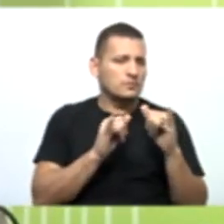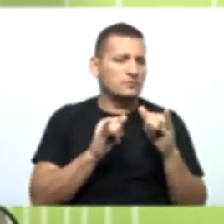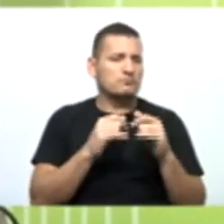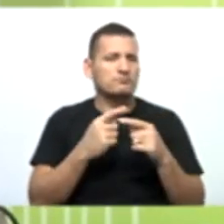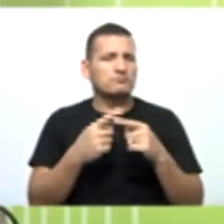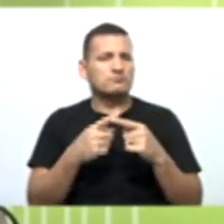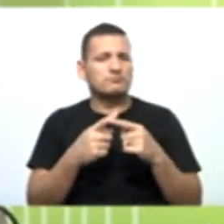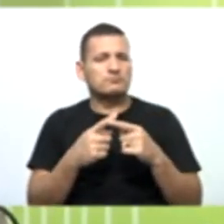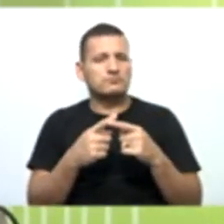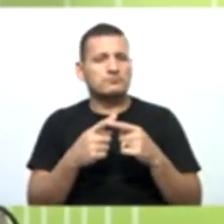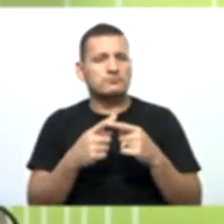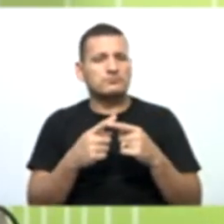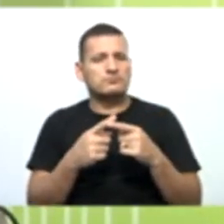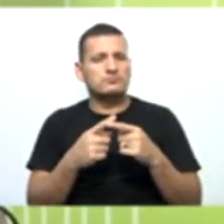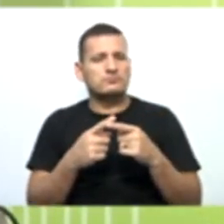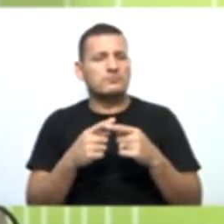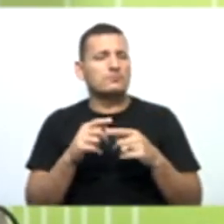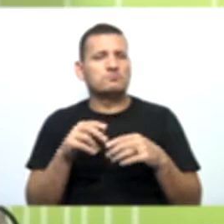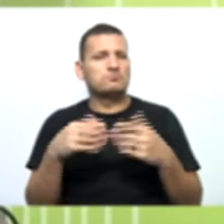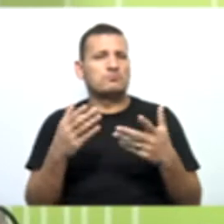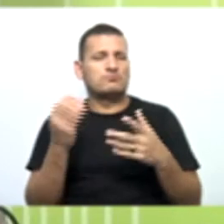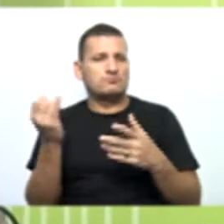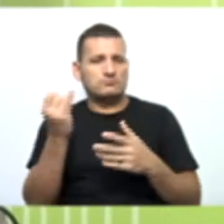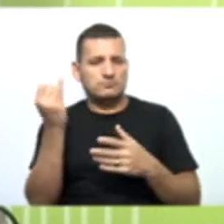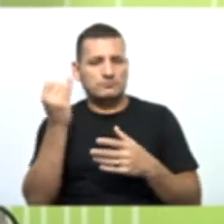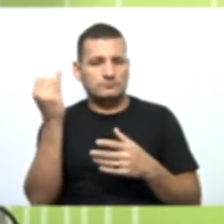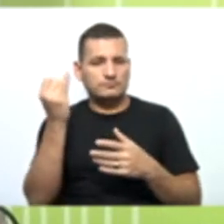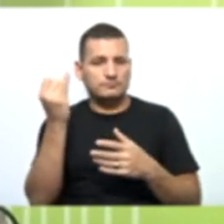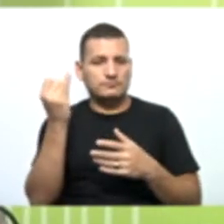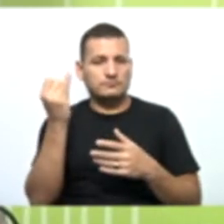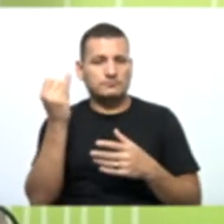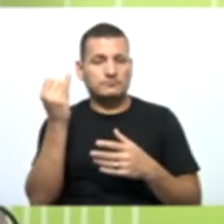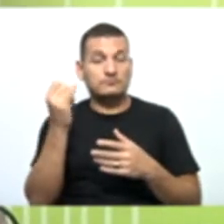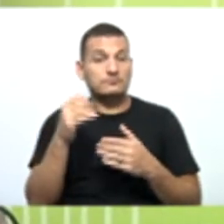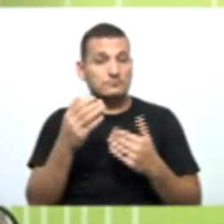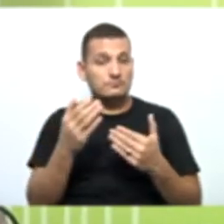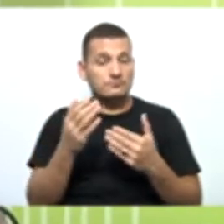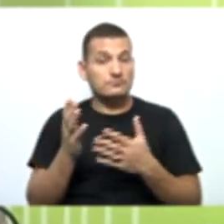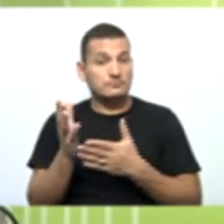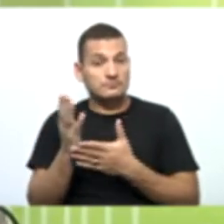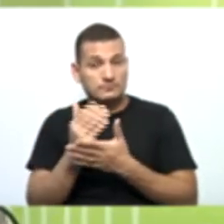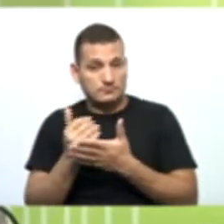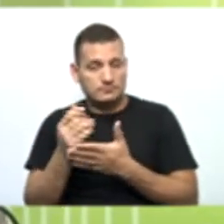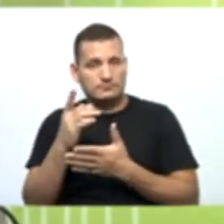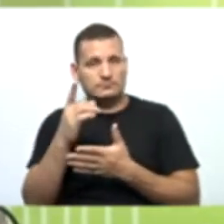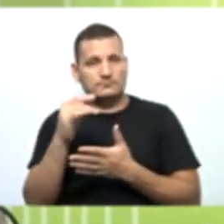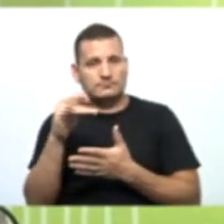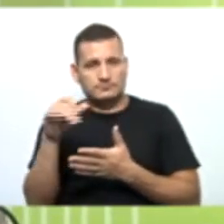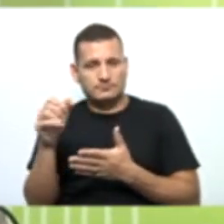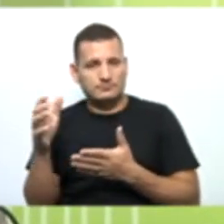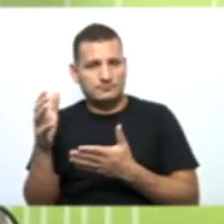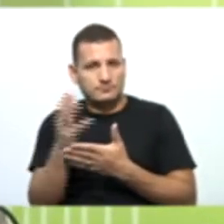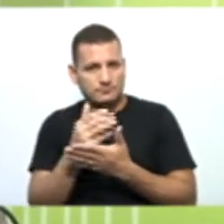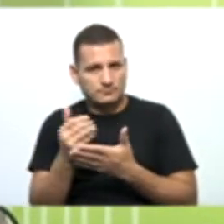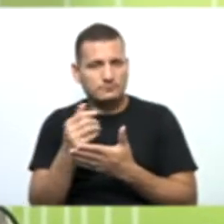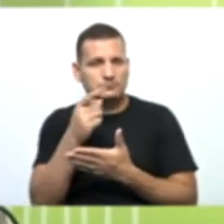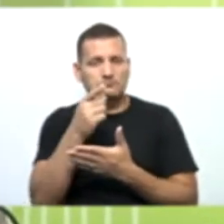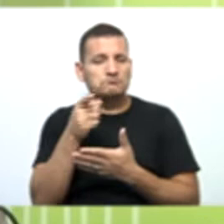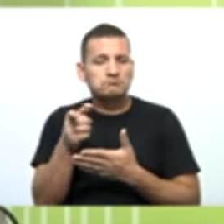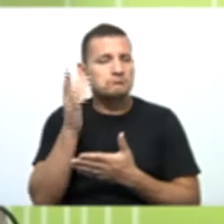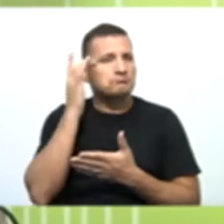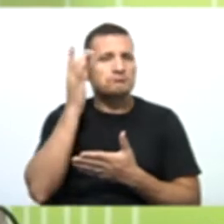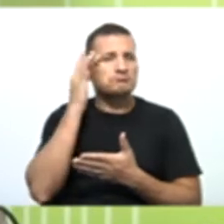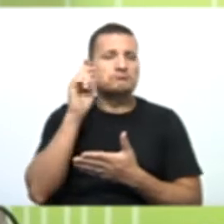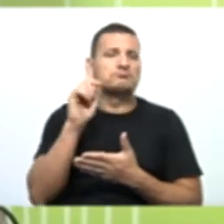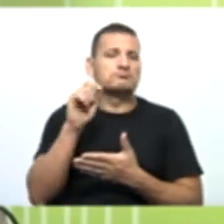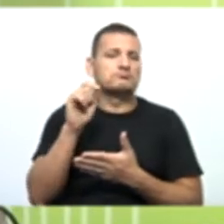que? Eu quero saber qual a importância. Gente, dados, quando eu falo em dados, você não sabe o que é.